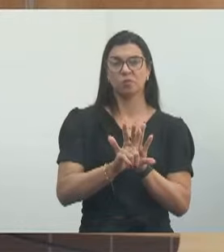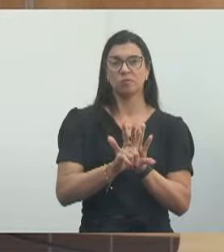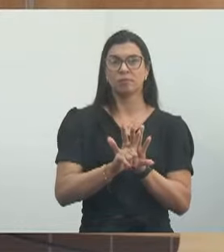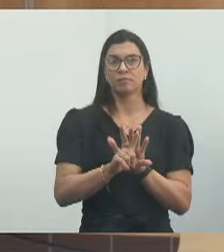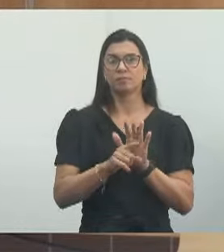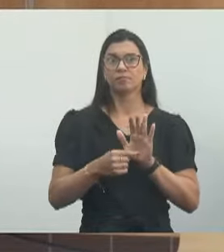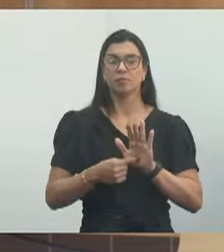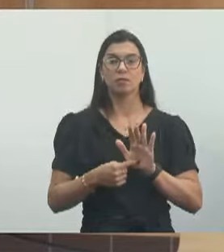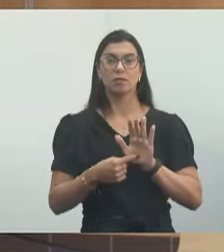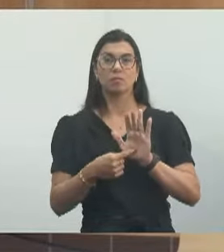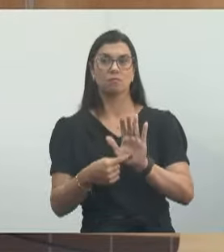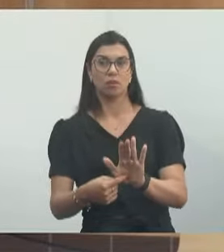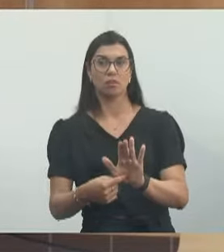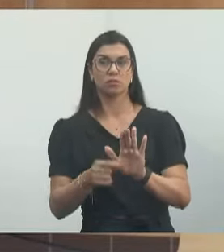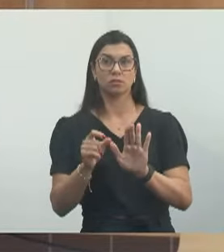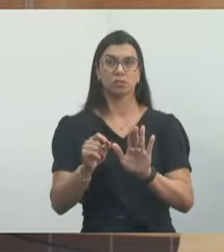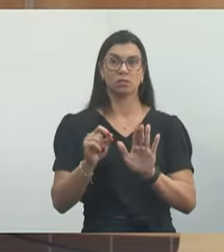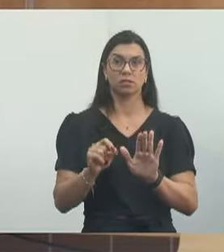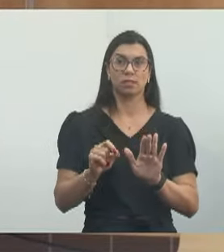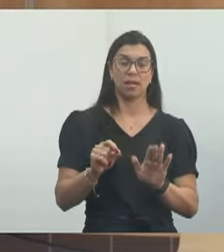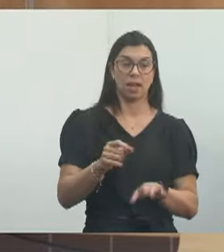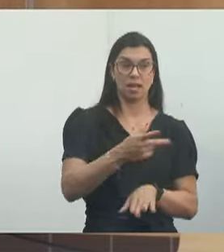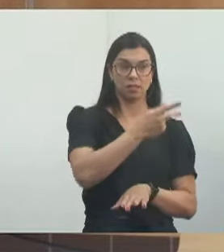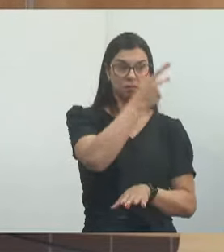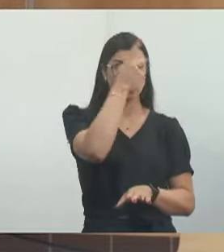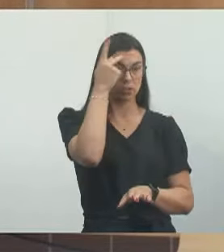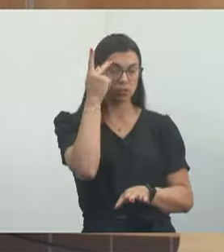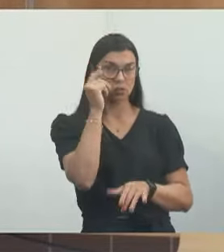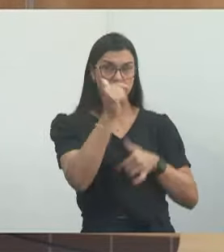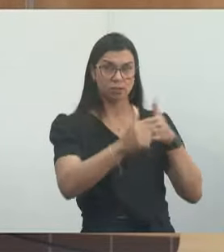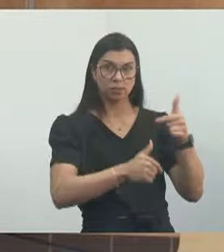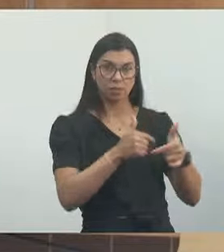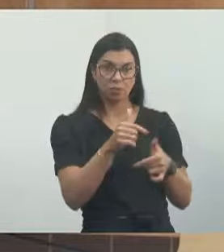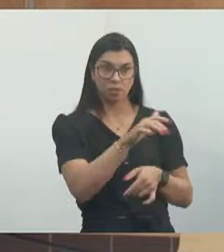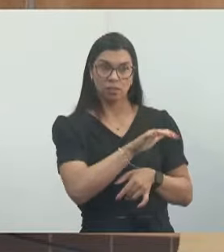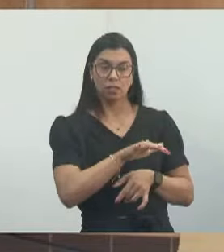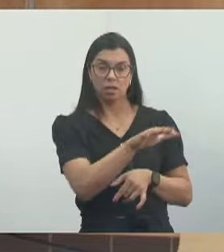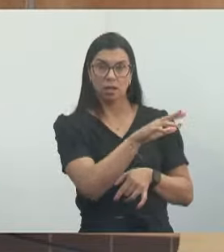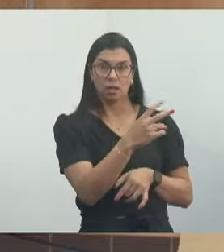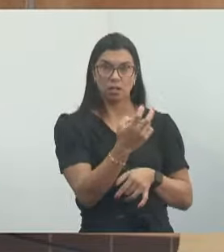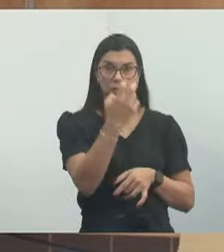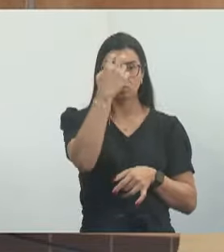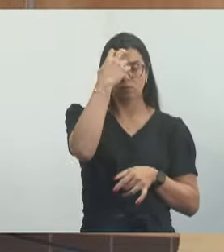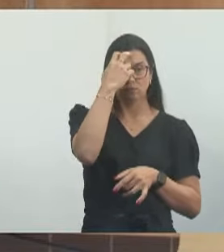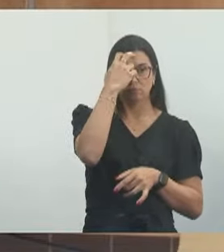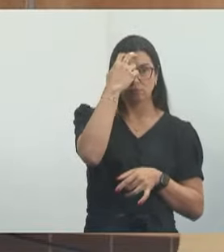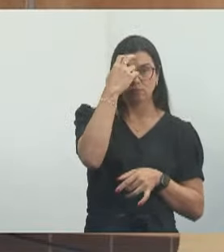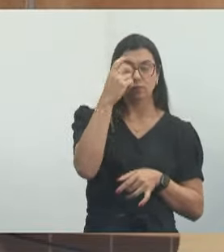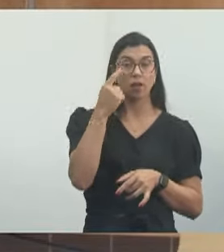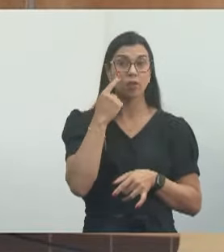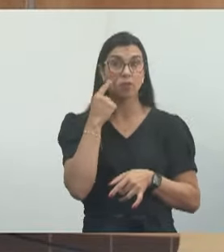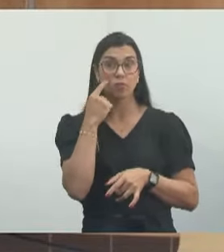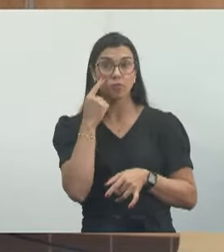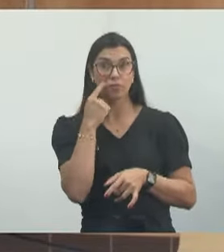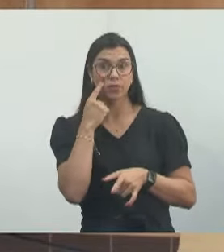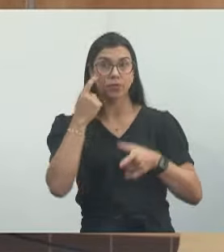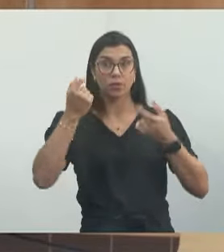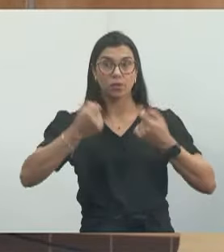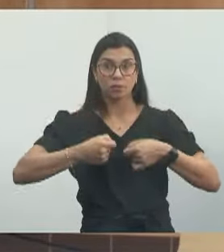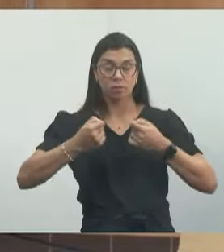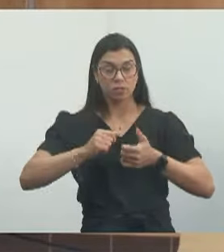as pessoas que estão junto à Fundação Cultural analisaram e viram a necessidade de